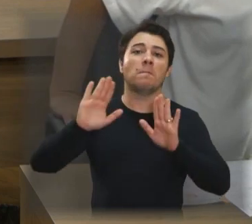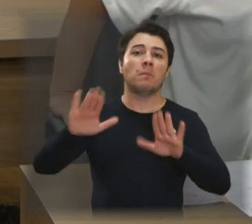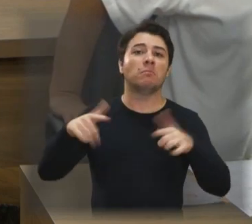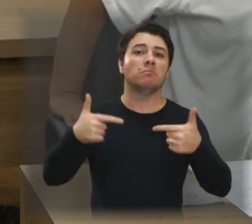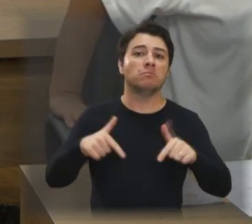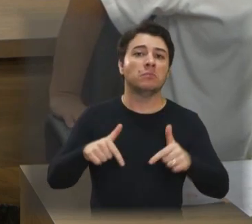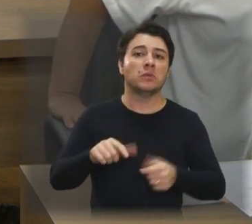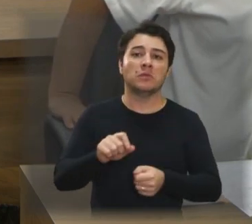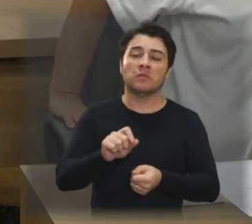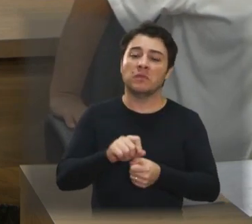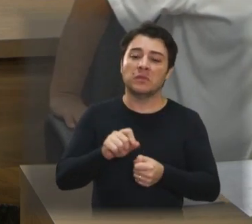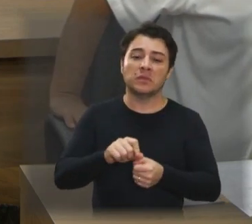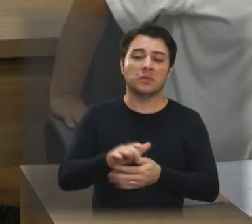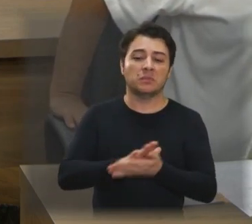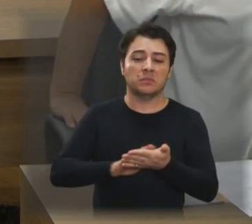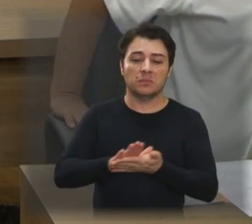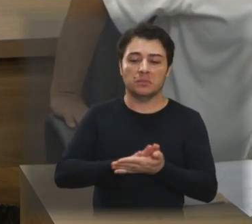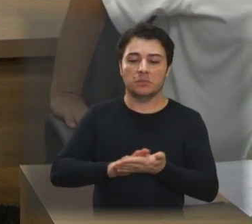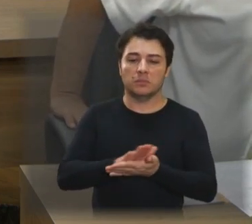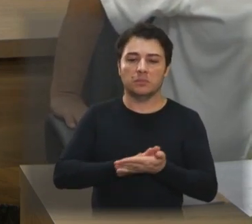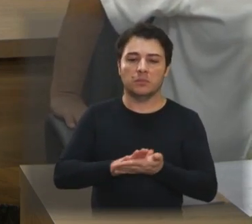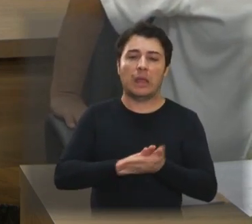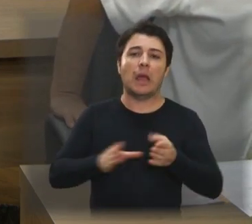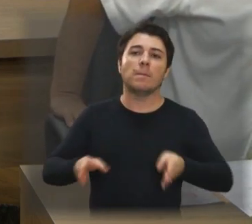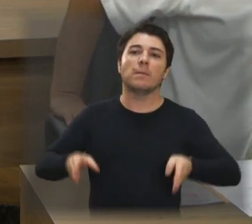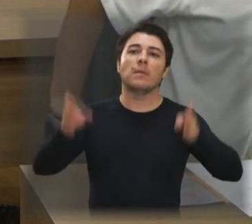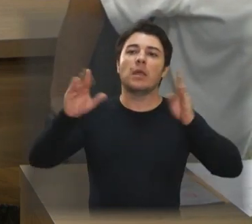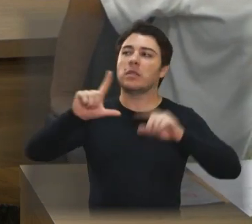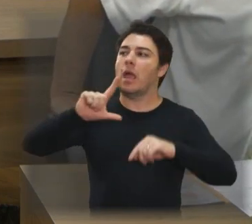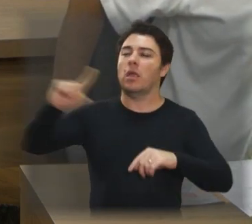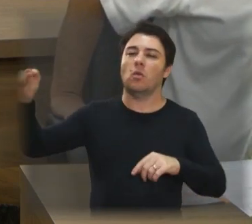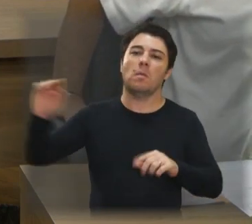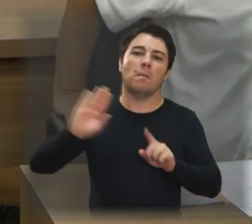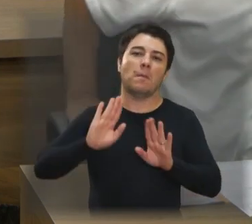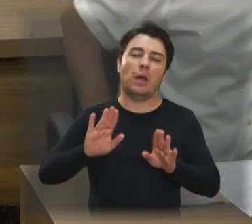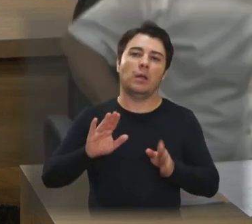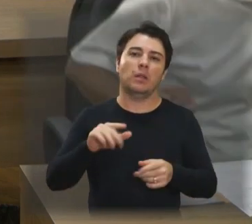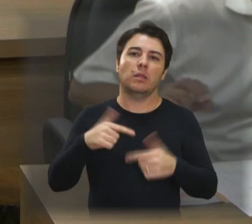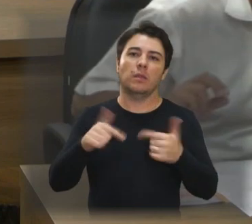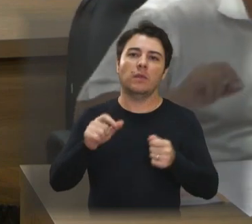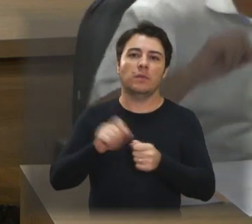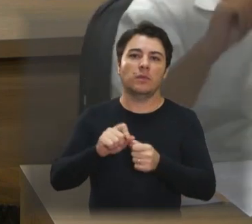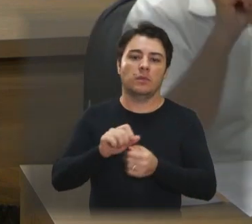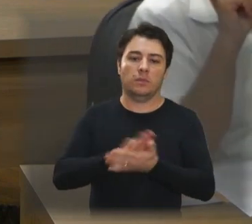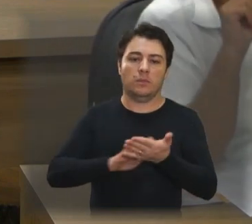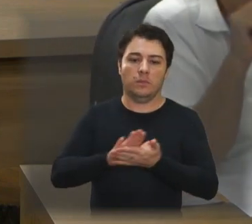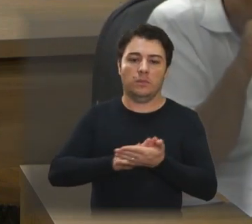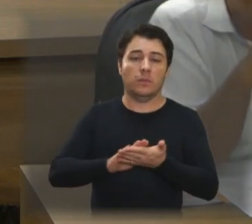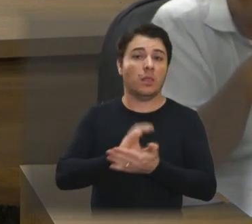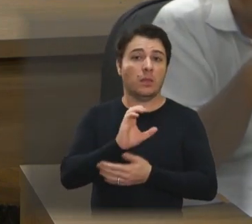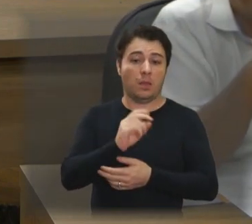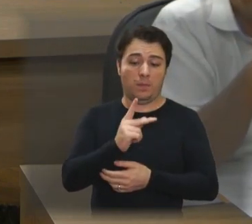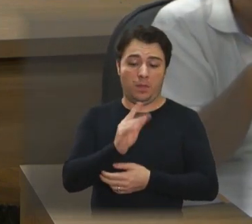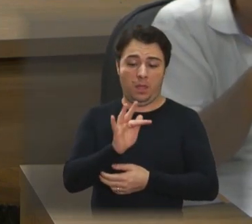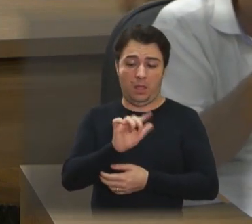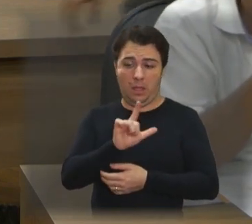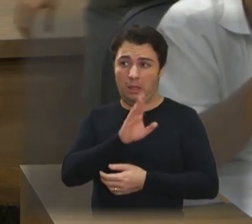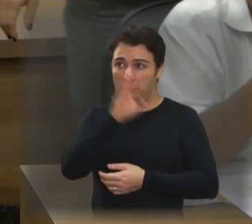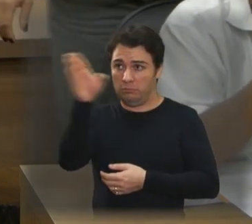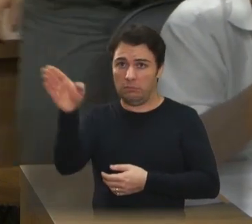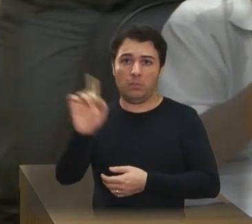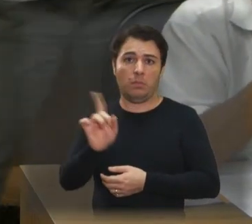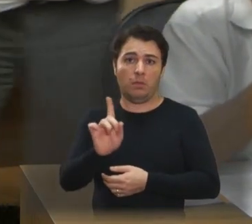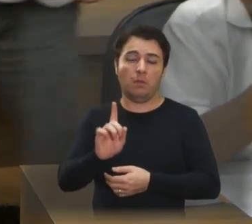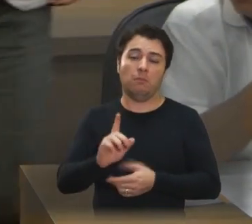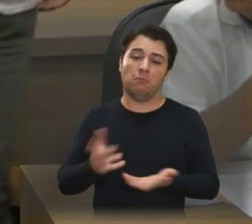por não enfim se ausentaram dos apartamentos das residências EA CPFL não apareceu e foi